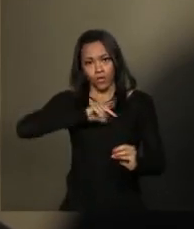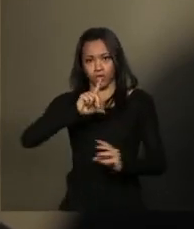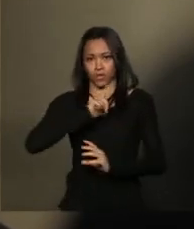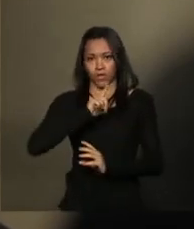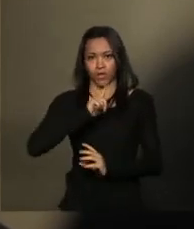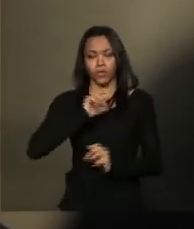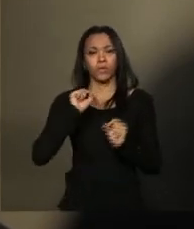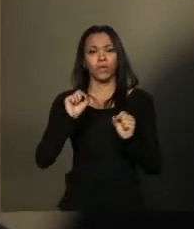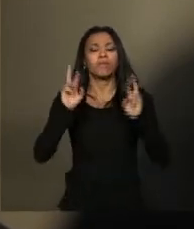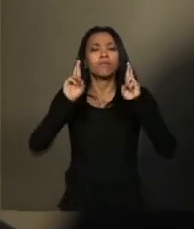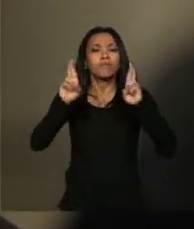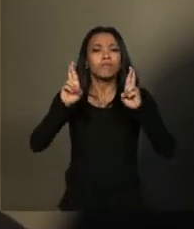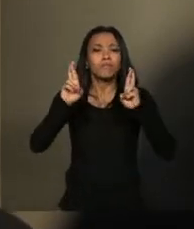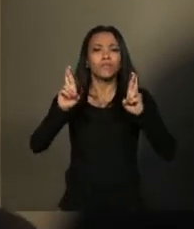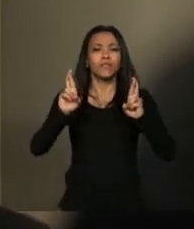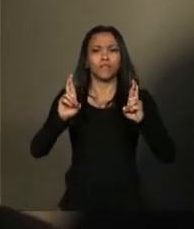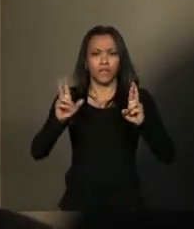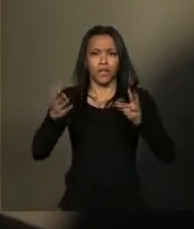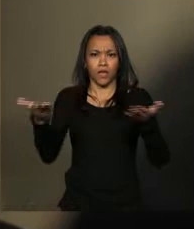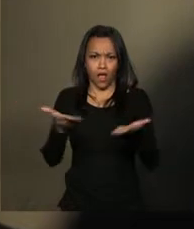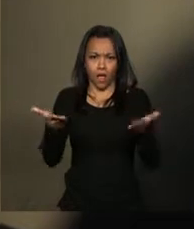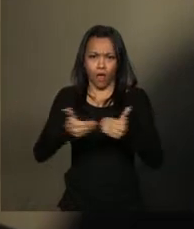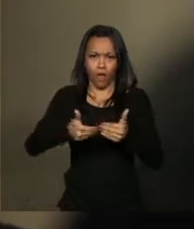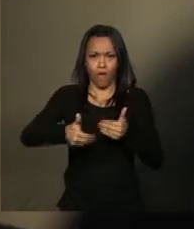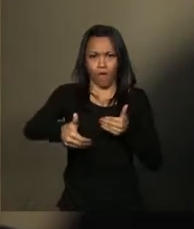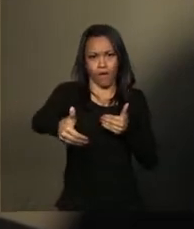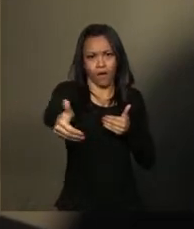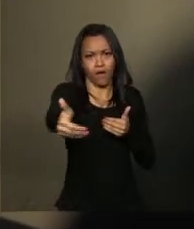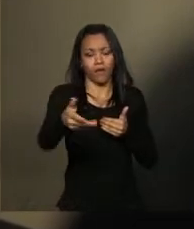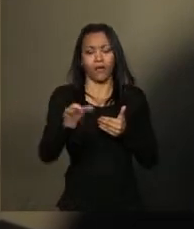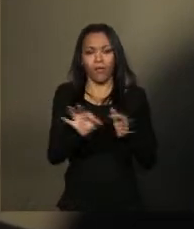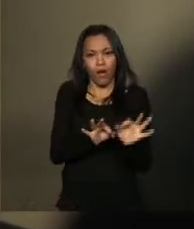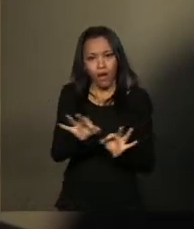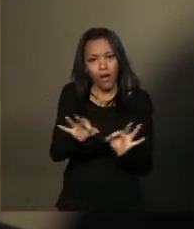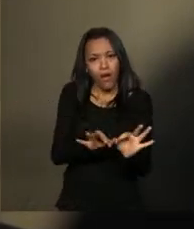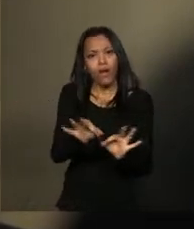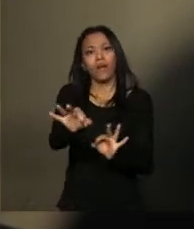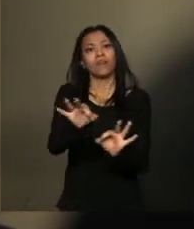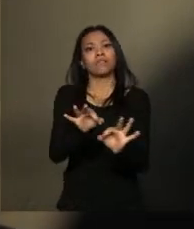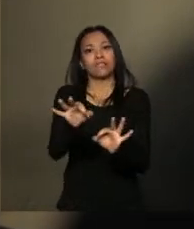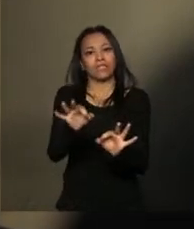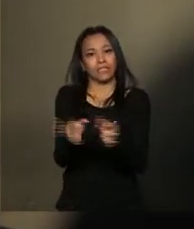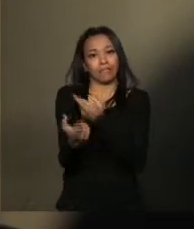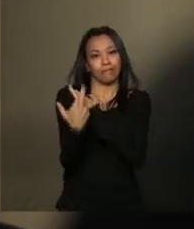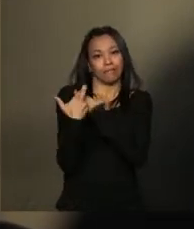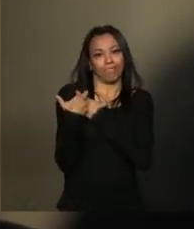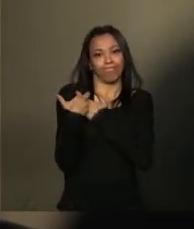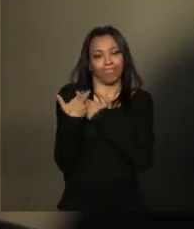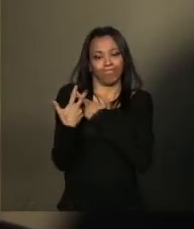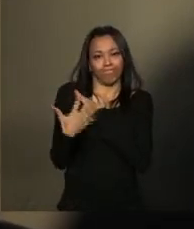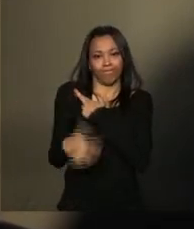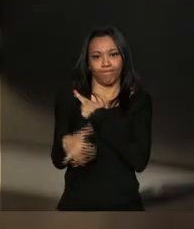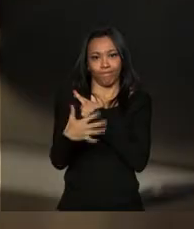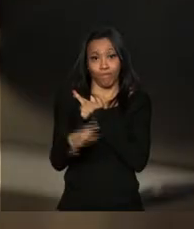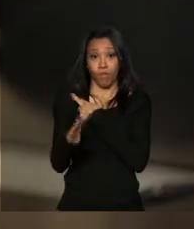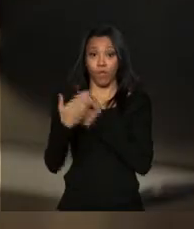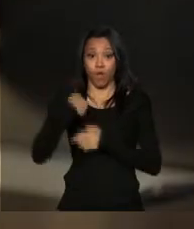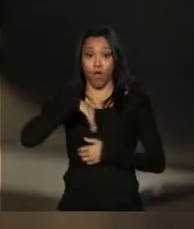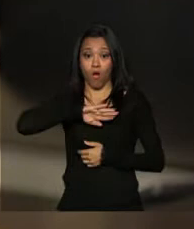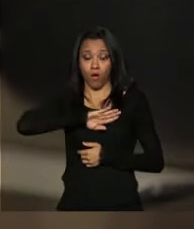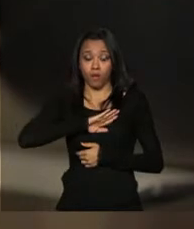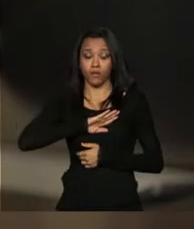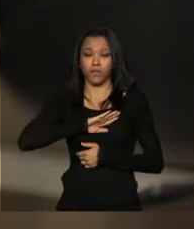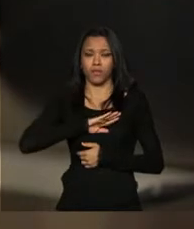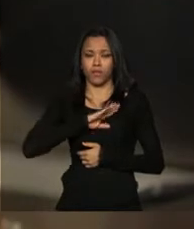a expectativa, e agora com a atualização da nossa matriz de responsabilidade, a gente vê que em